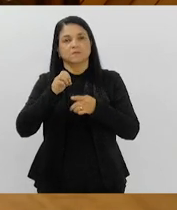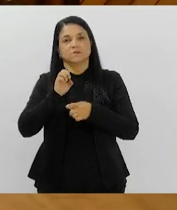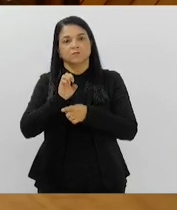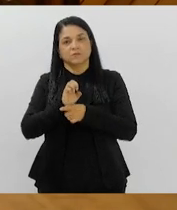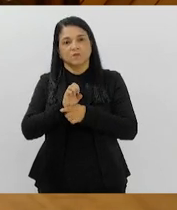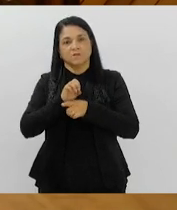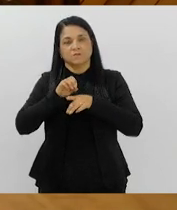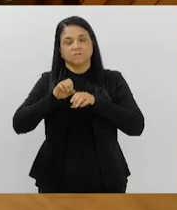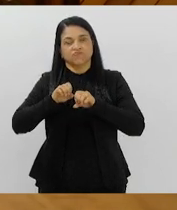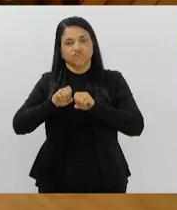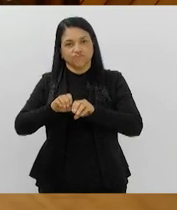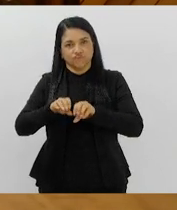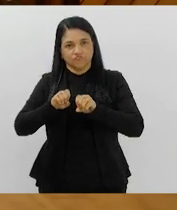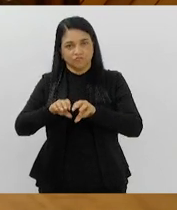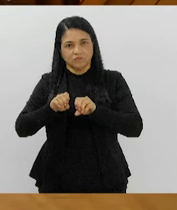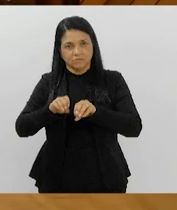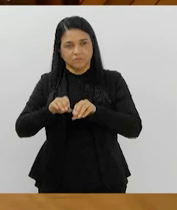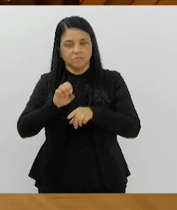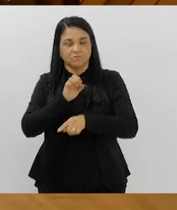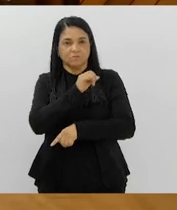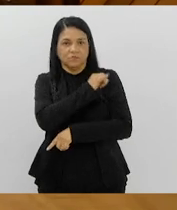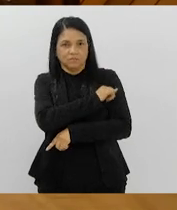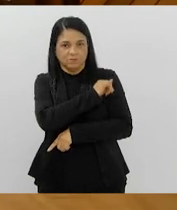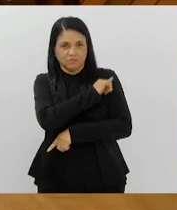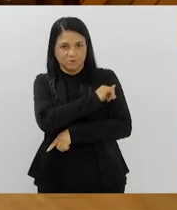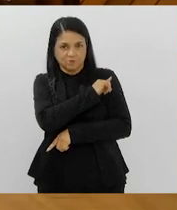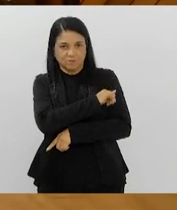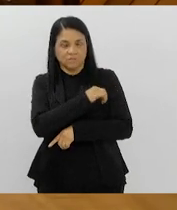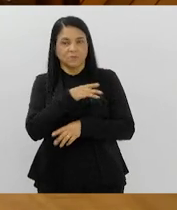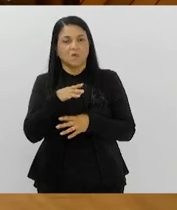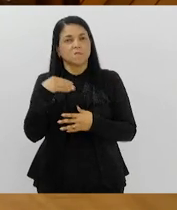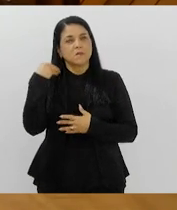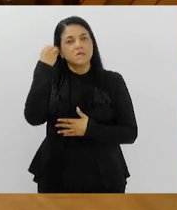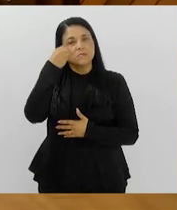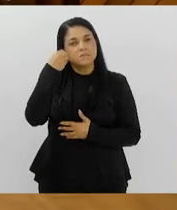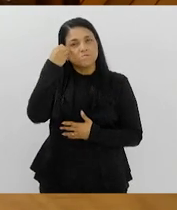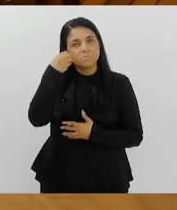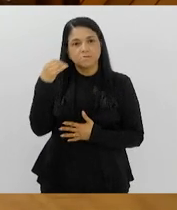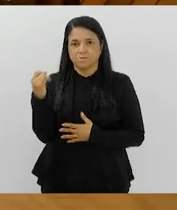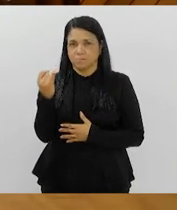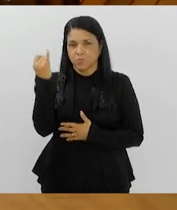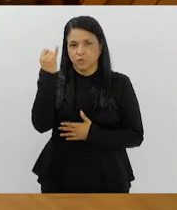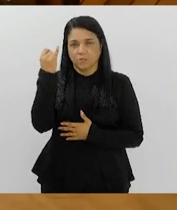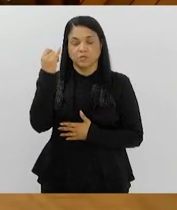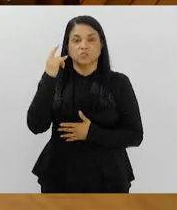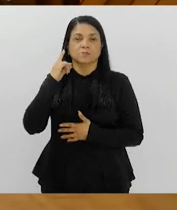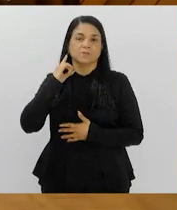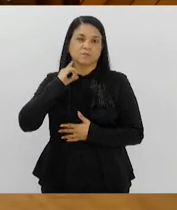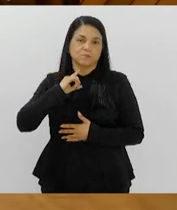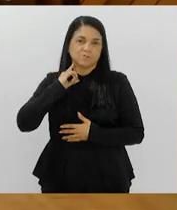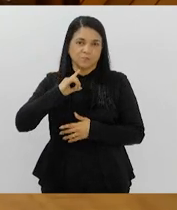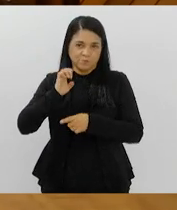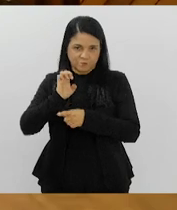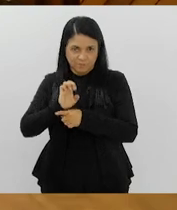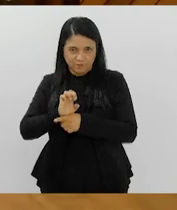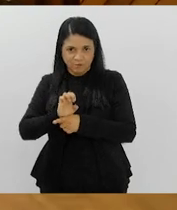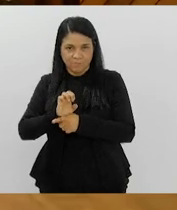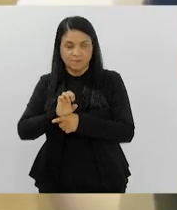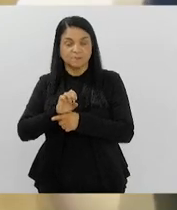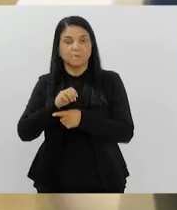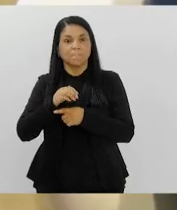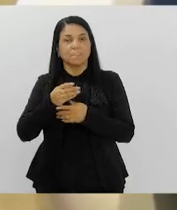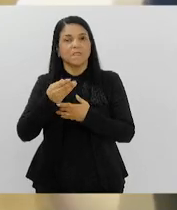pelo convite. É uma experiência muito importante, né, para Minas Gerais trazer aqui